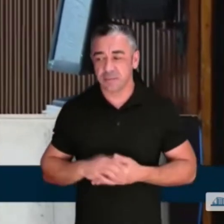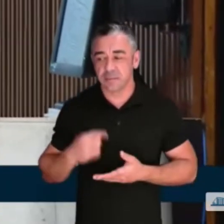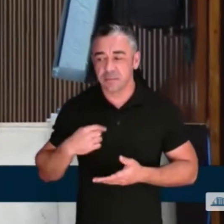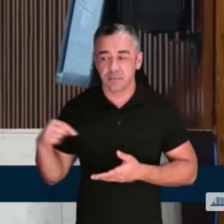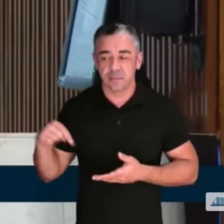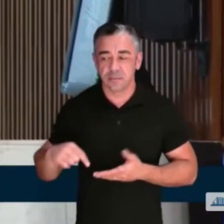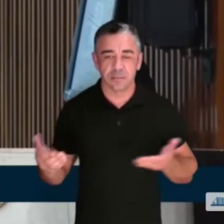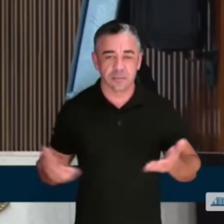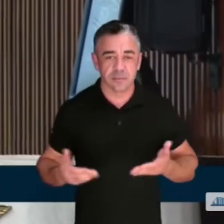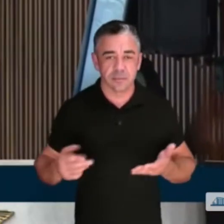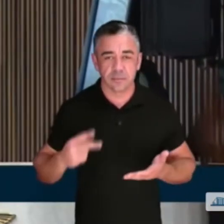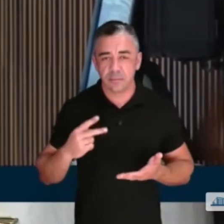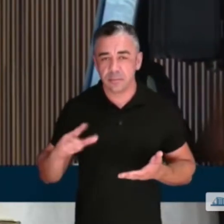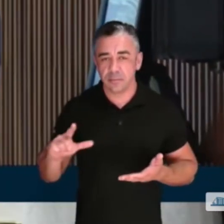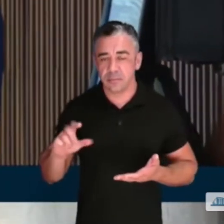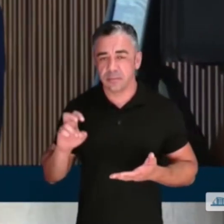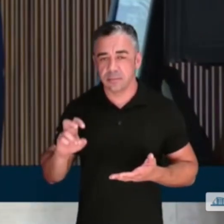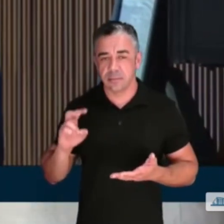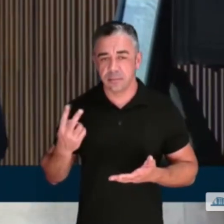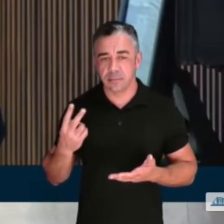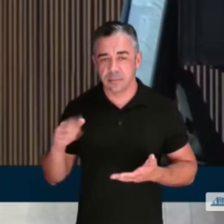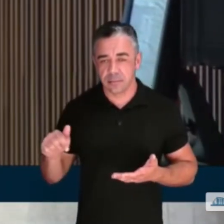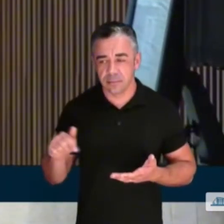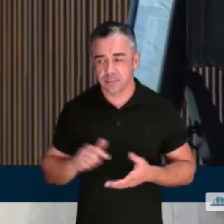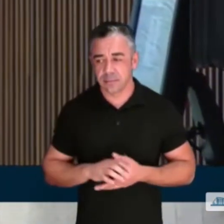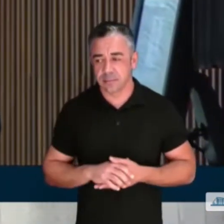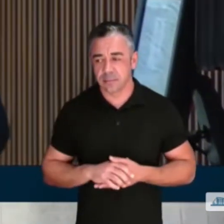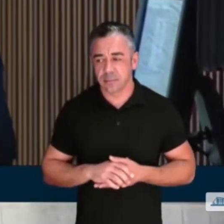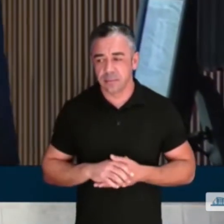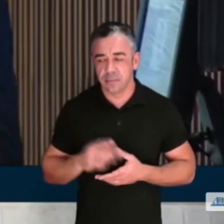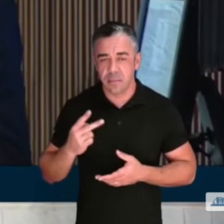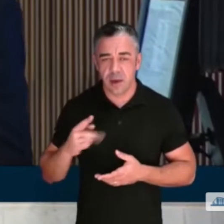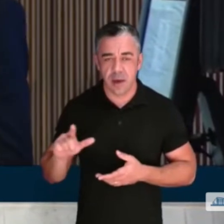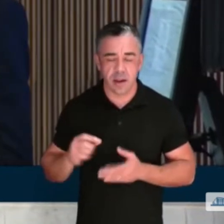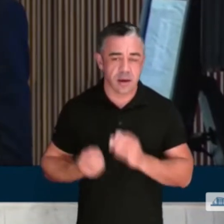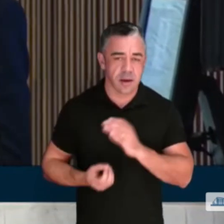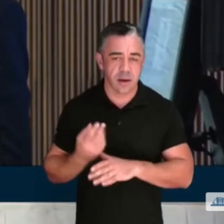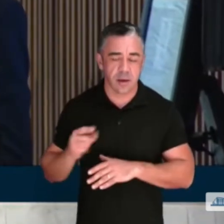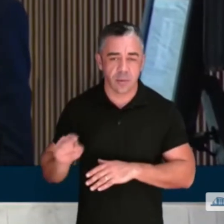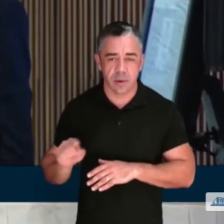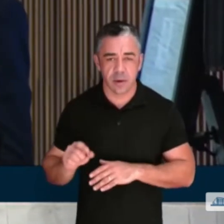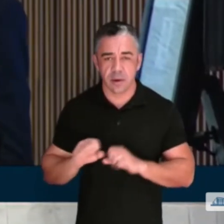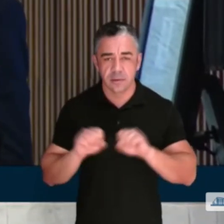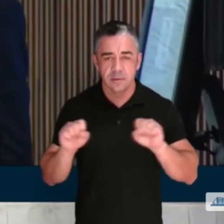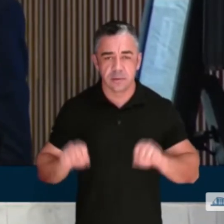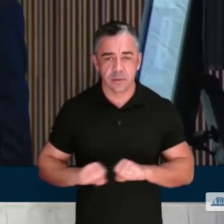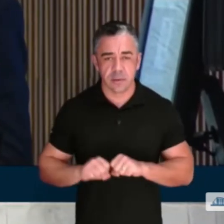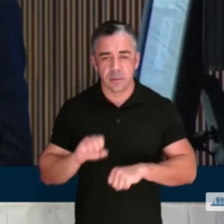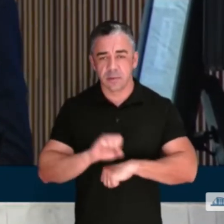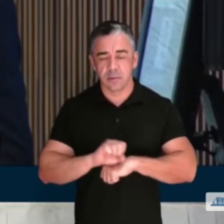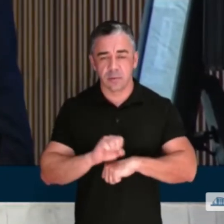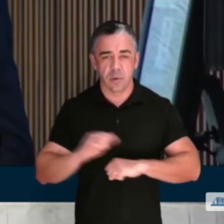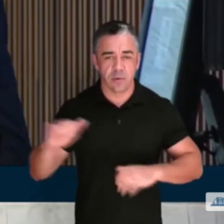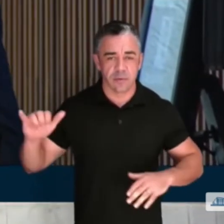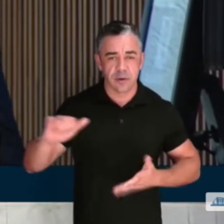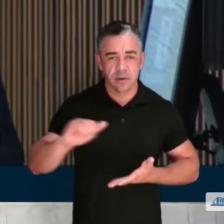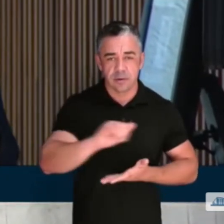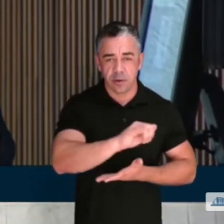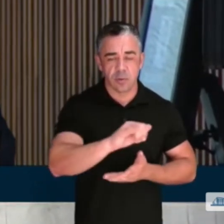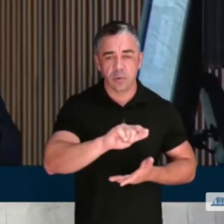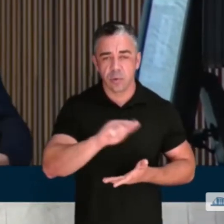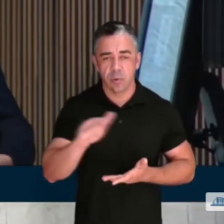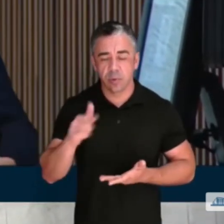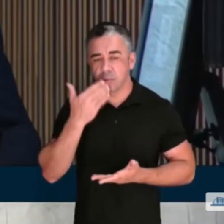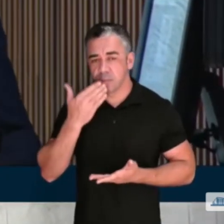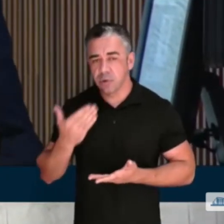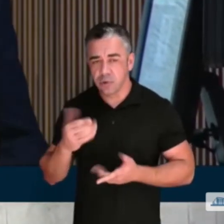Venho aqui hoje falar do PL 527, o PL que institui o Sistema Estadual de Aviação e dá